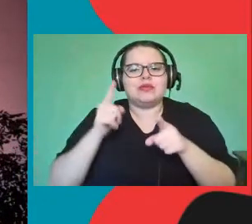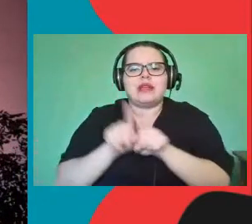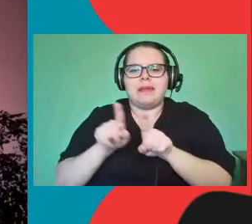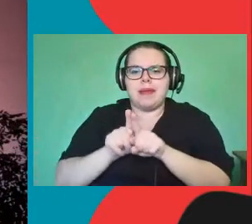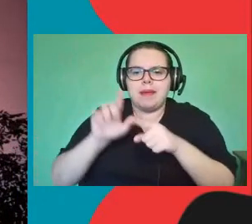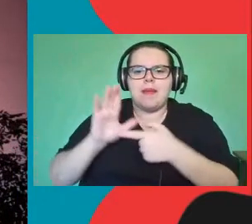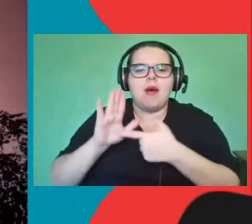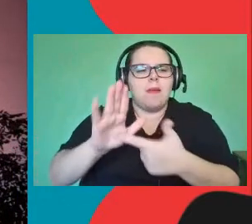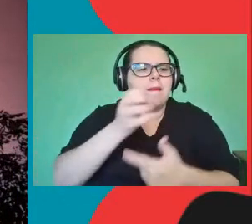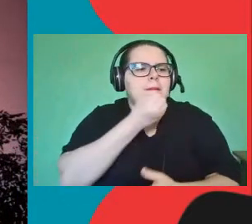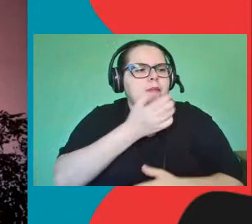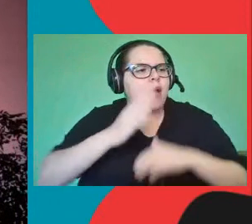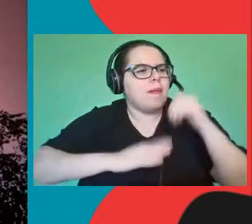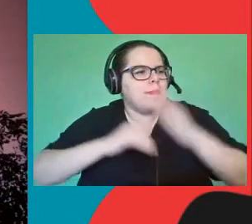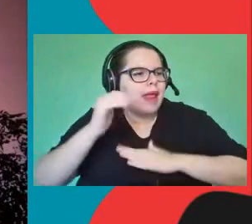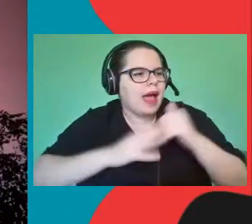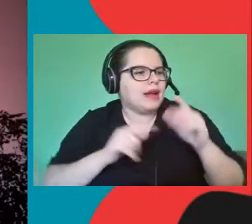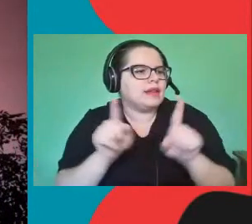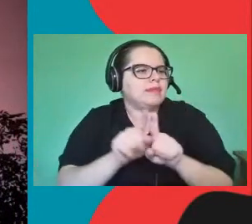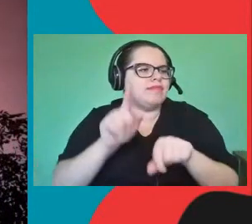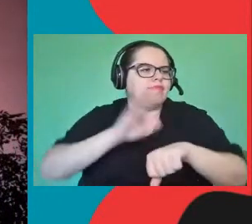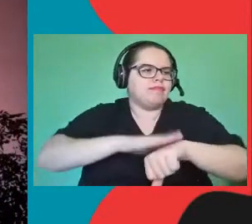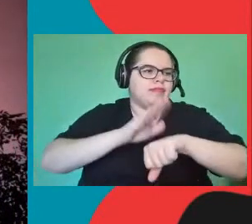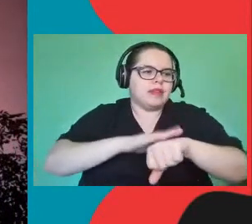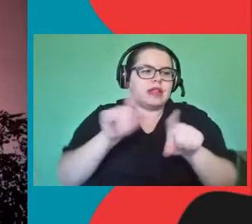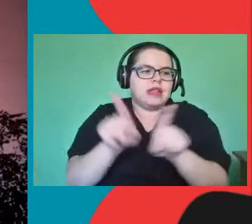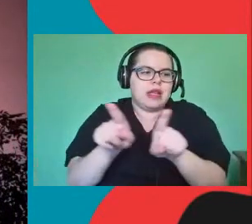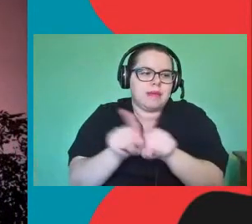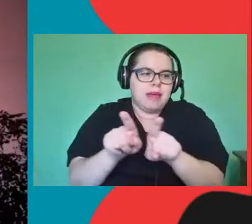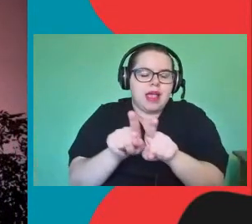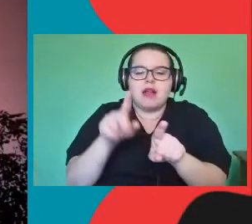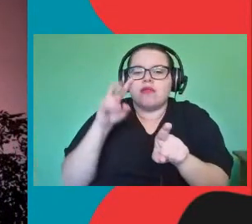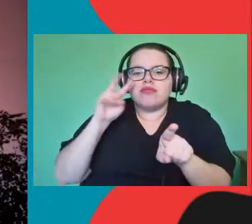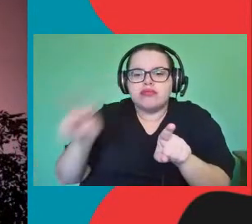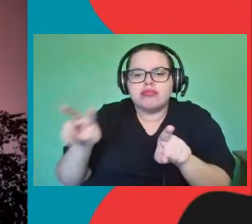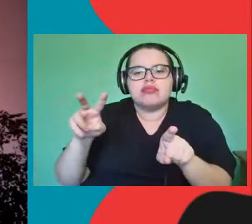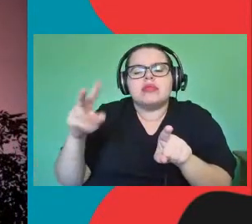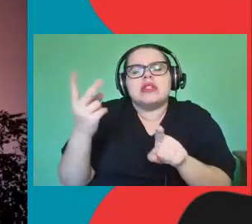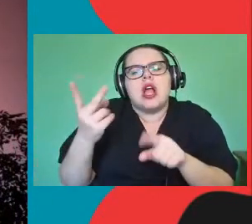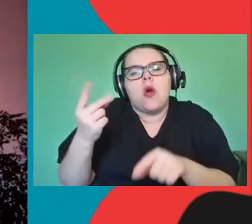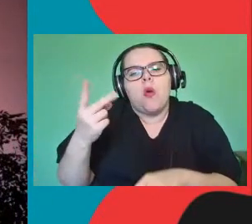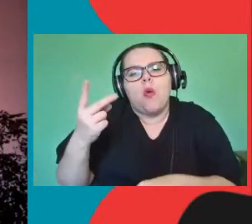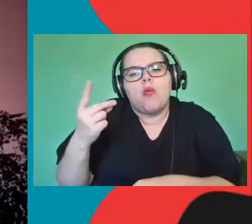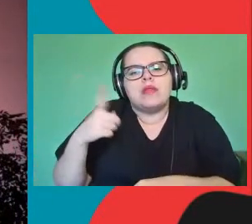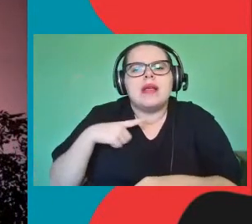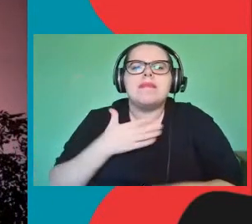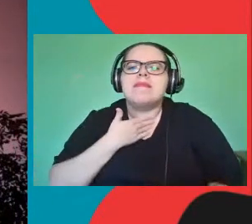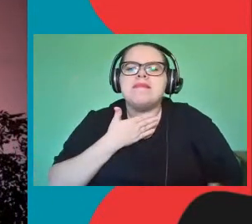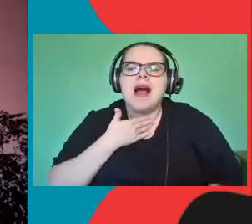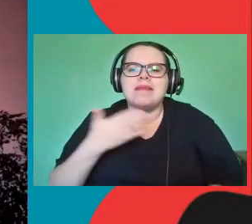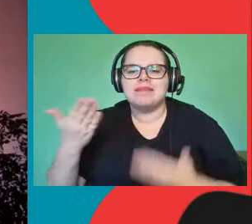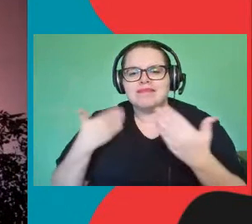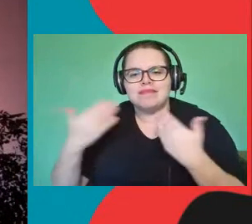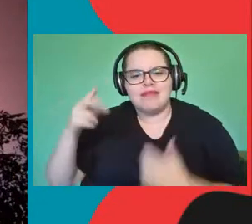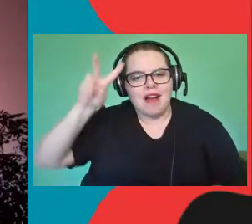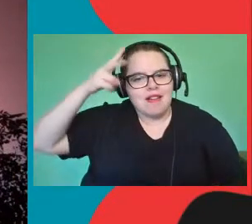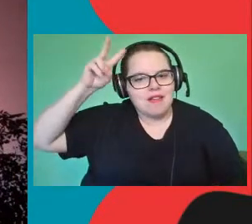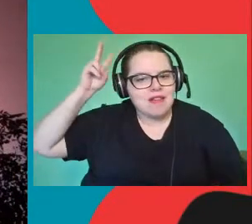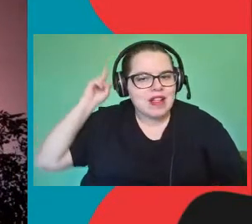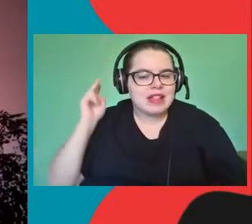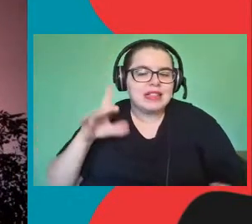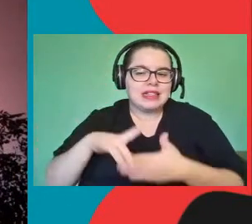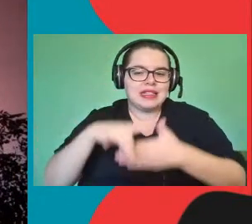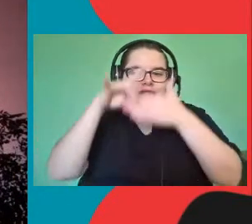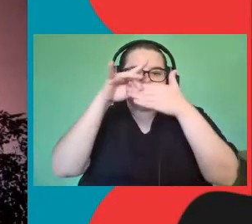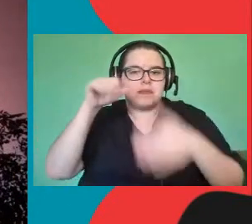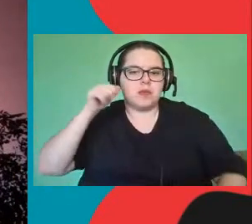trazer boas práticas que a C&T vem promovendo. No nosso segundo painel, a gente tem um bate-papo mediado pela Val com algumas das nossas